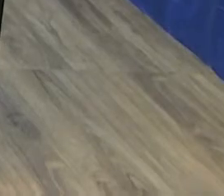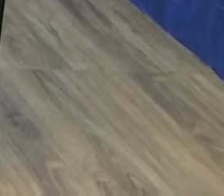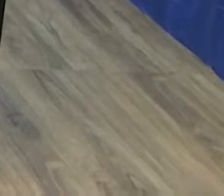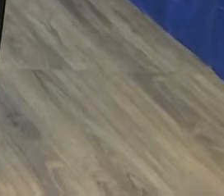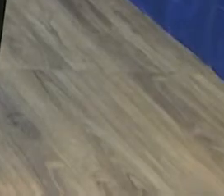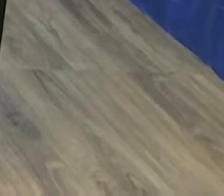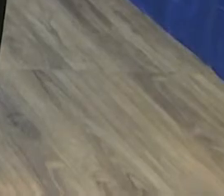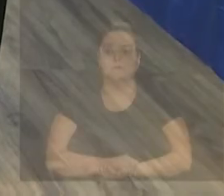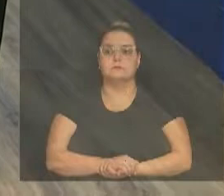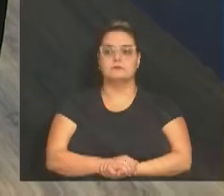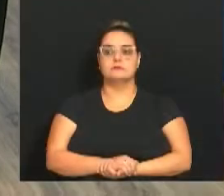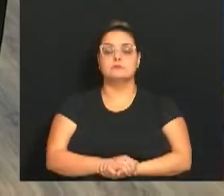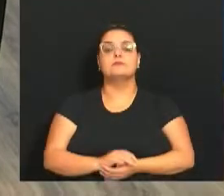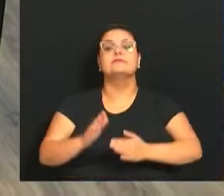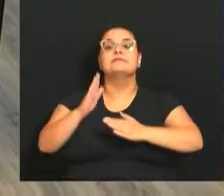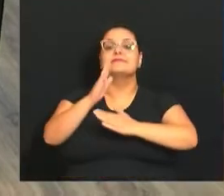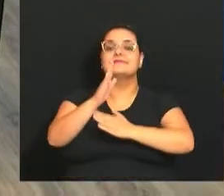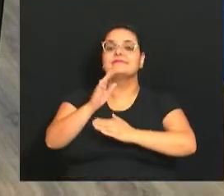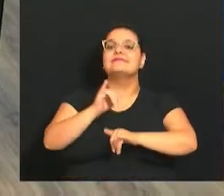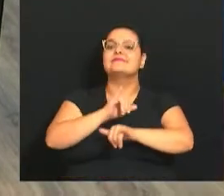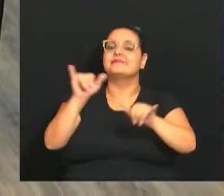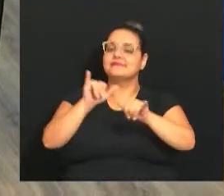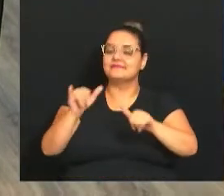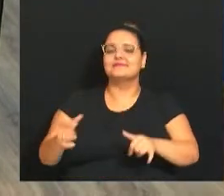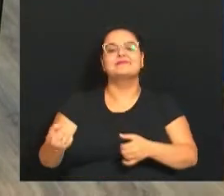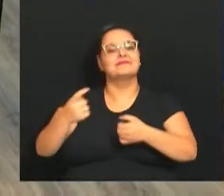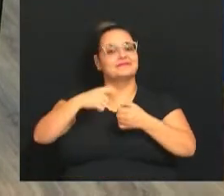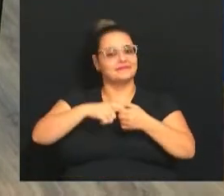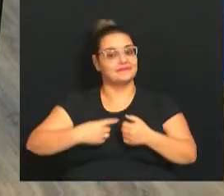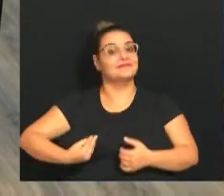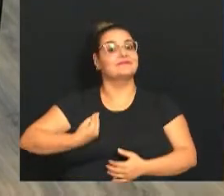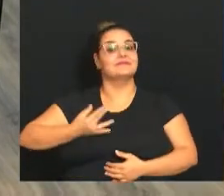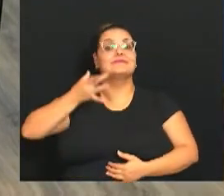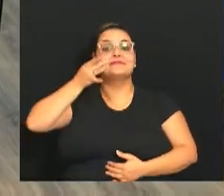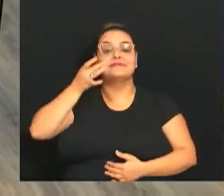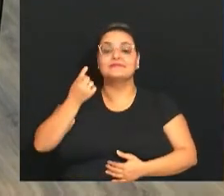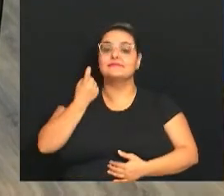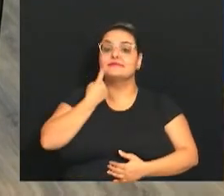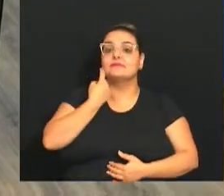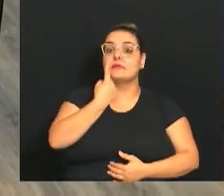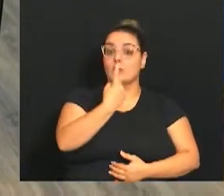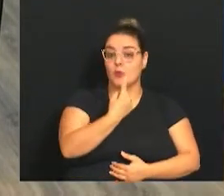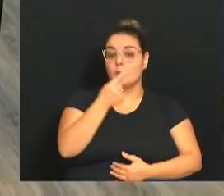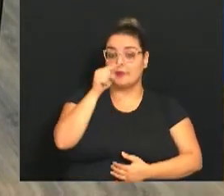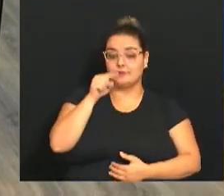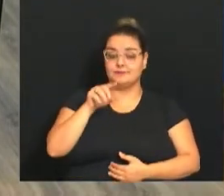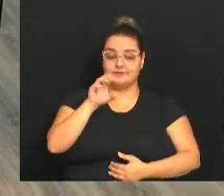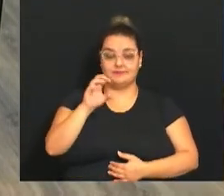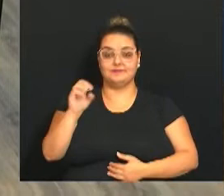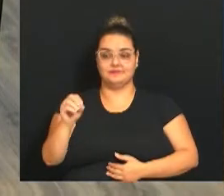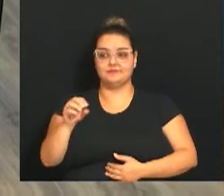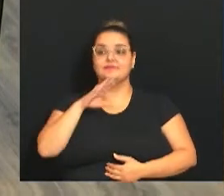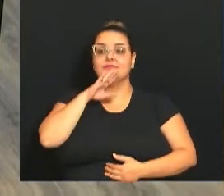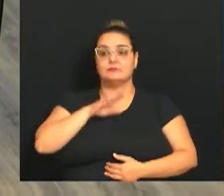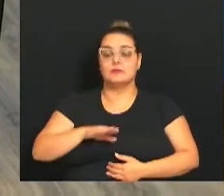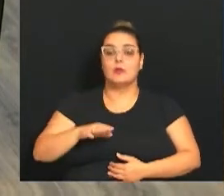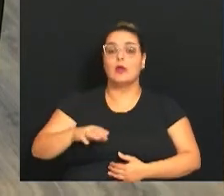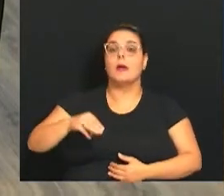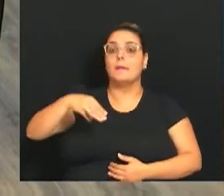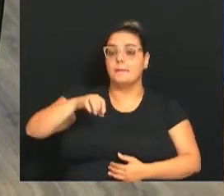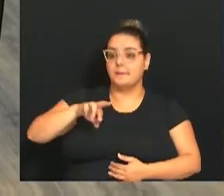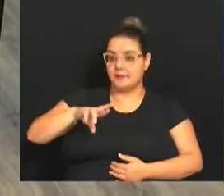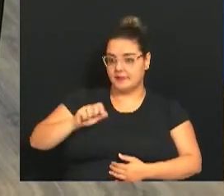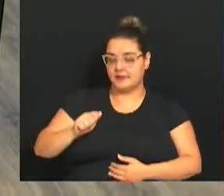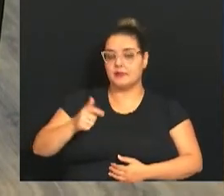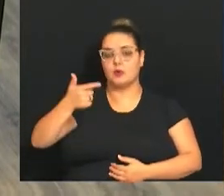Câmara Notícia de volta ao vivo nesta sexta-feira, 13h. A Mirna Abreu permanece aqui nos nossos